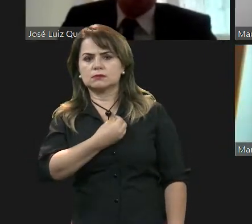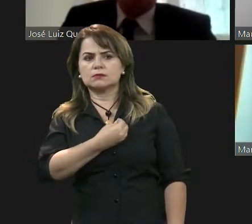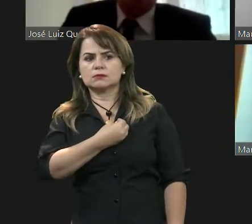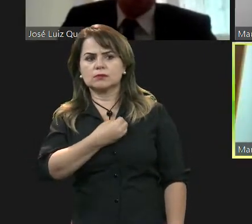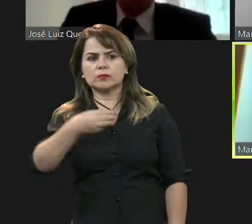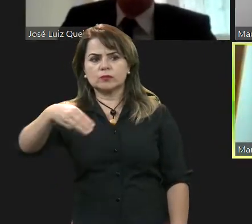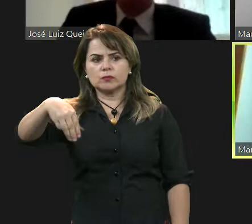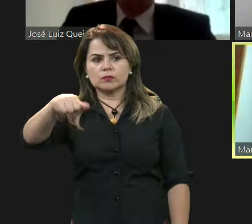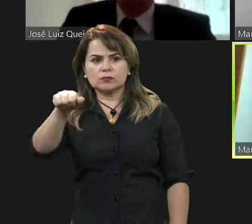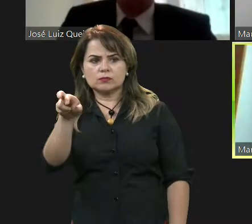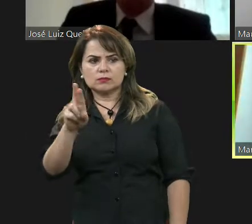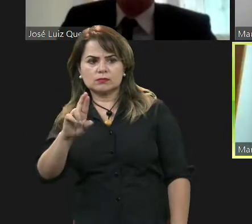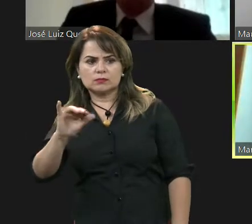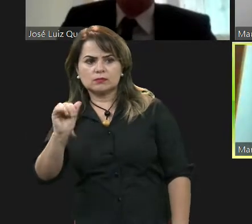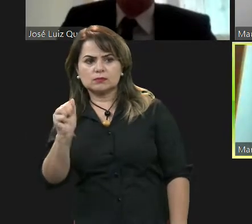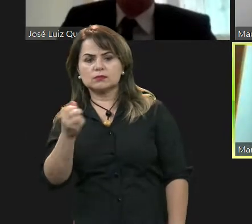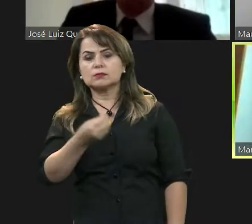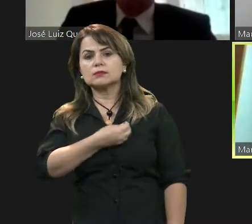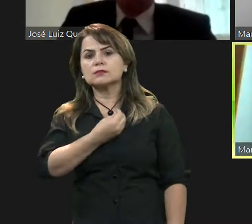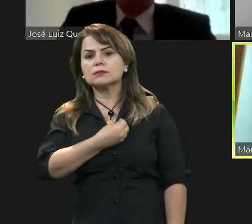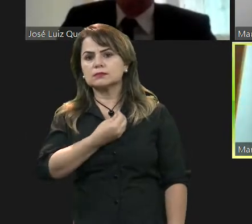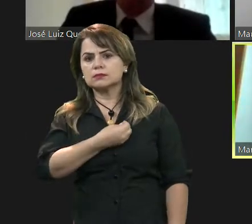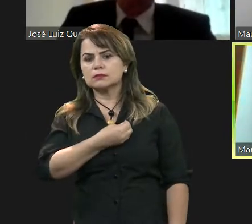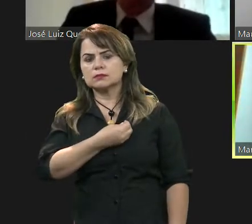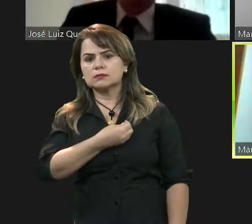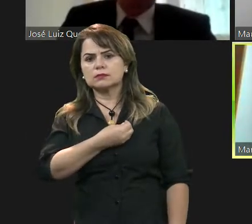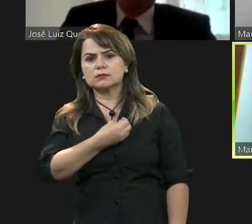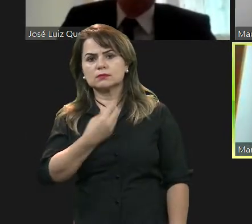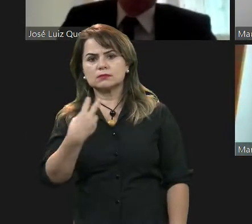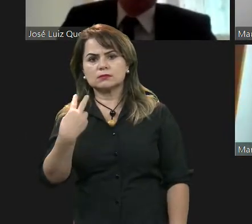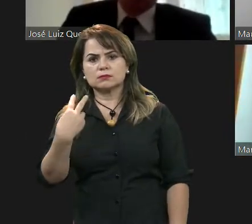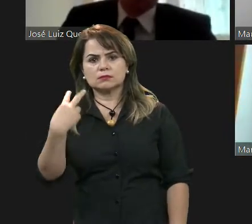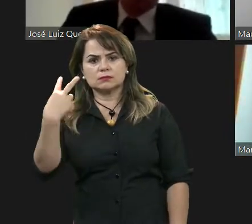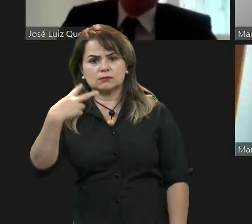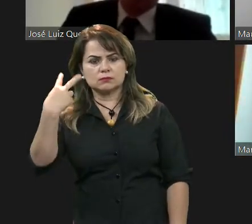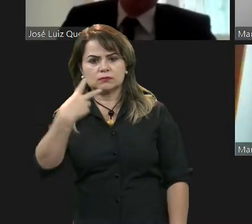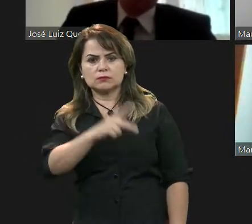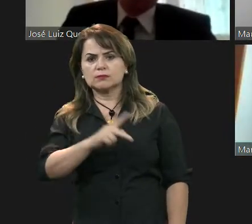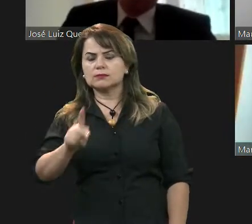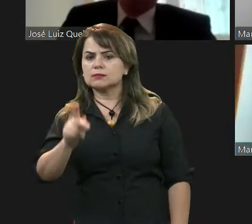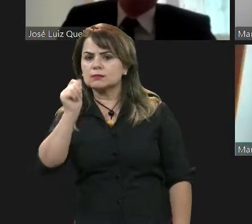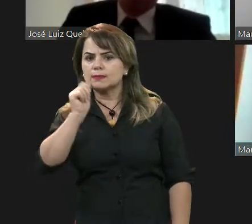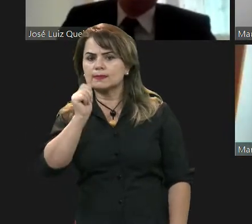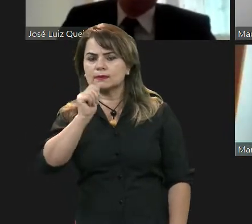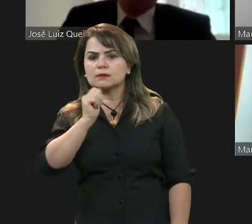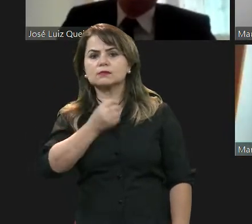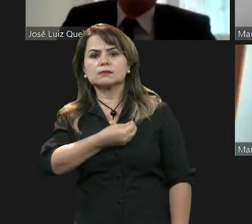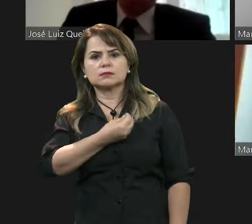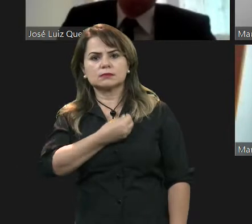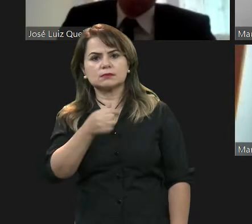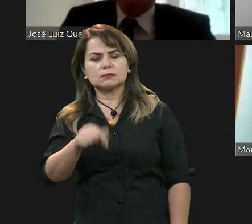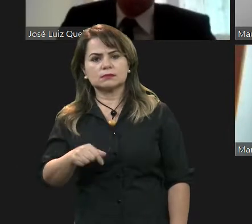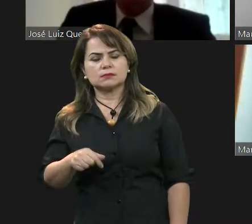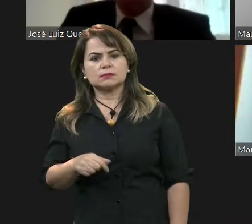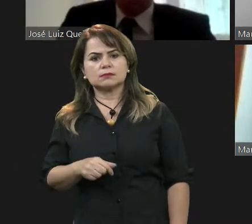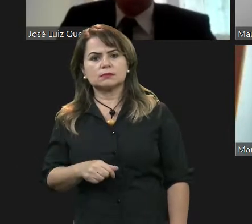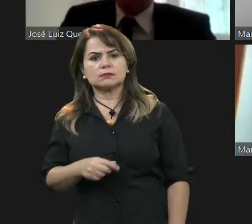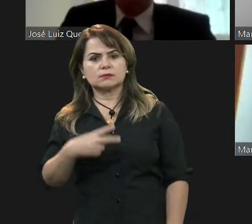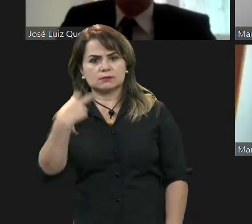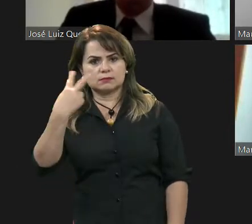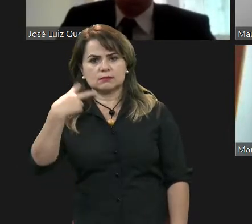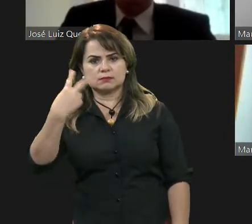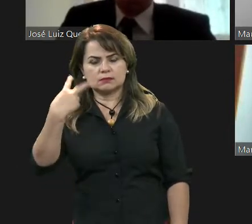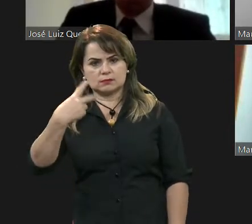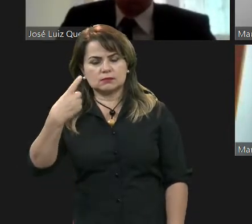Vereador Maurício Roberto. Presente. Vereadora professora Daniela. Presente. Vereador delegado